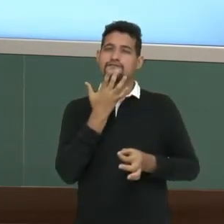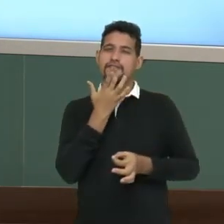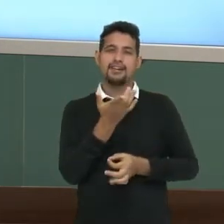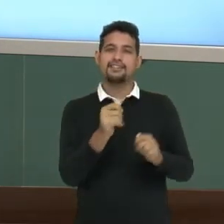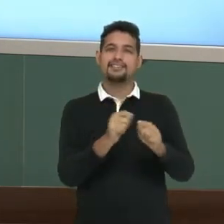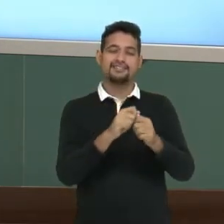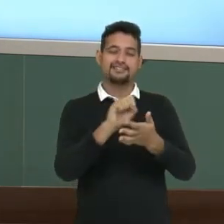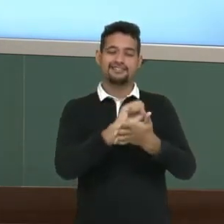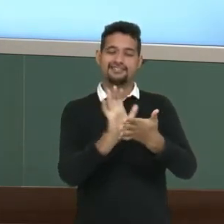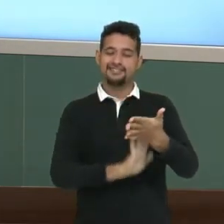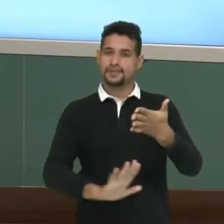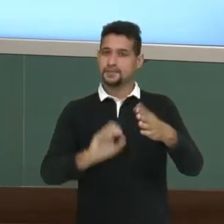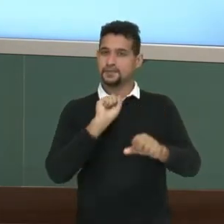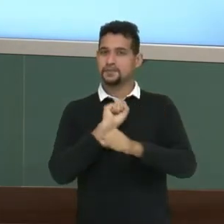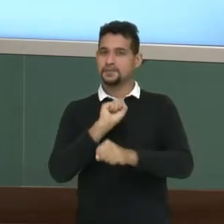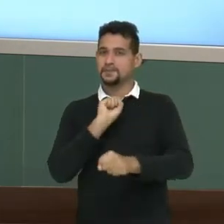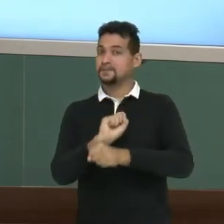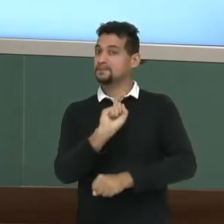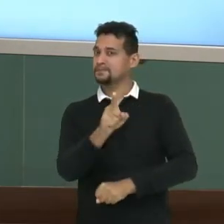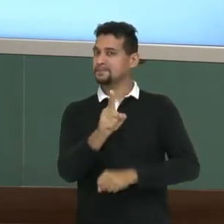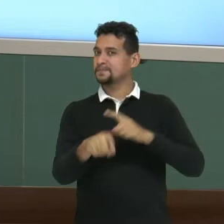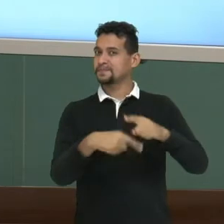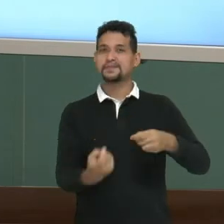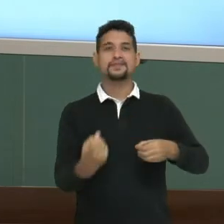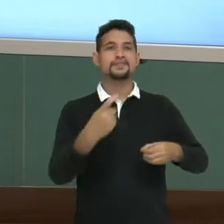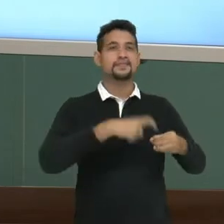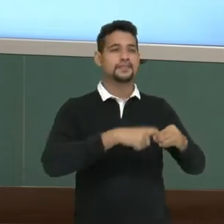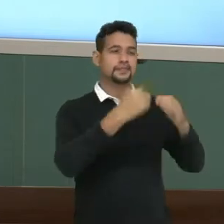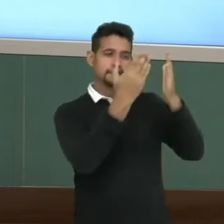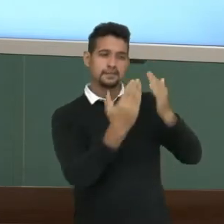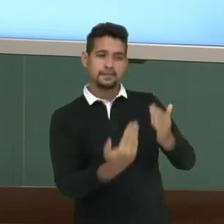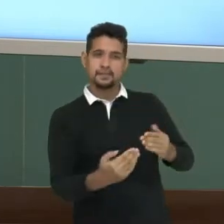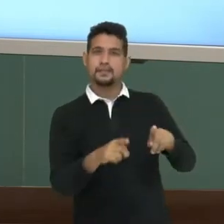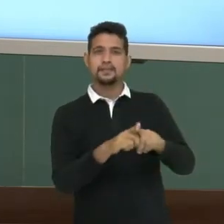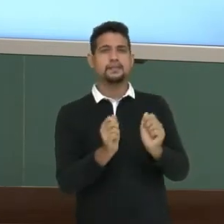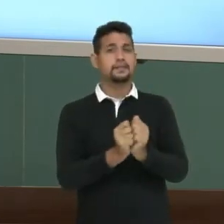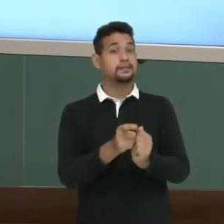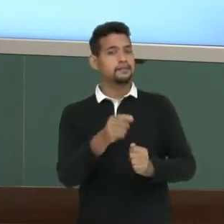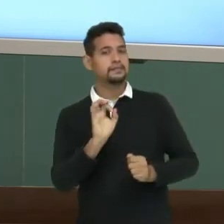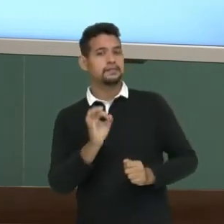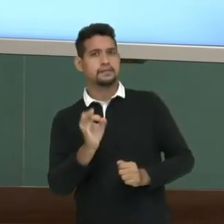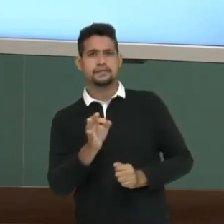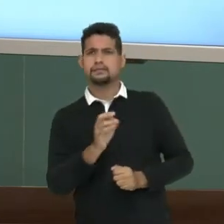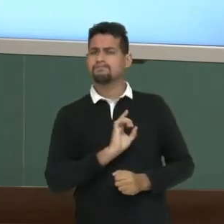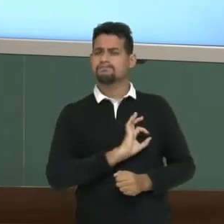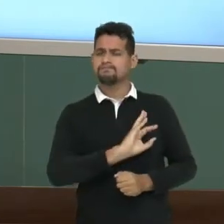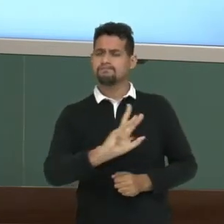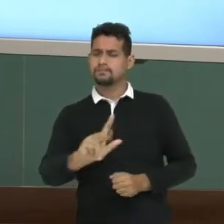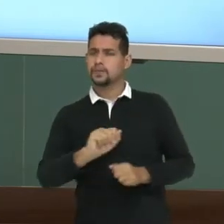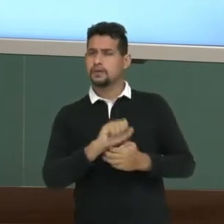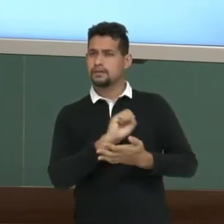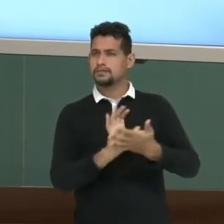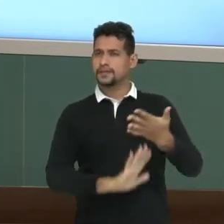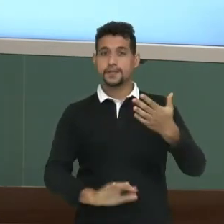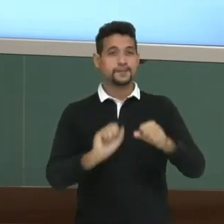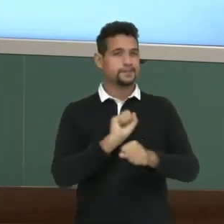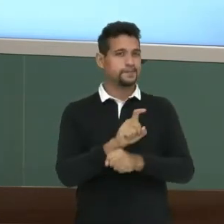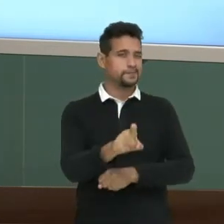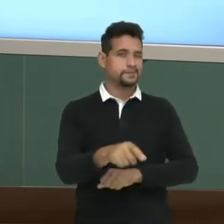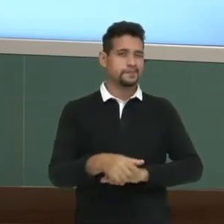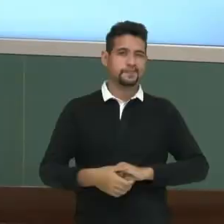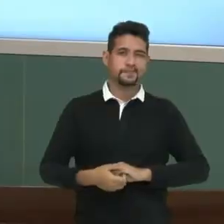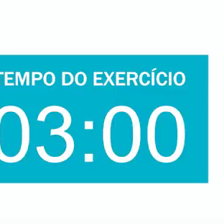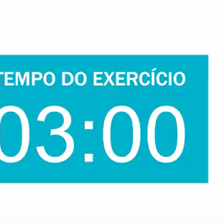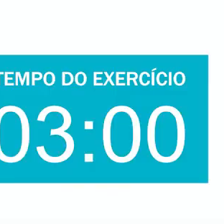esse exercício. Vou dar um tempinho e já voltamos conferir como vocês acertando 100% esse exercício. Até daqui a pouquinho.